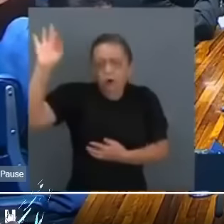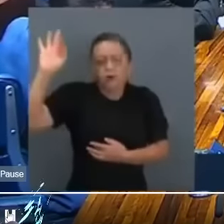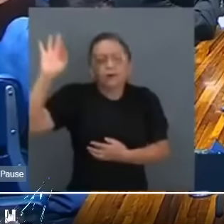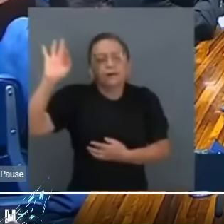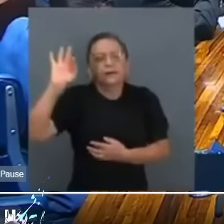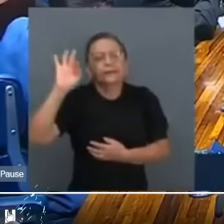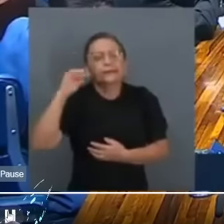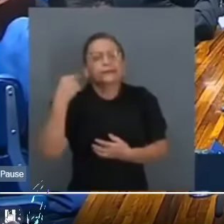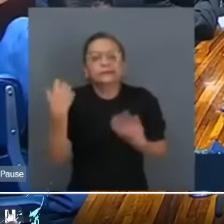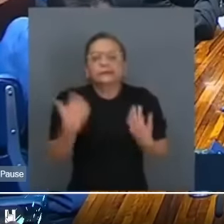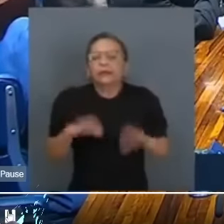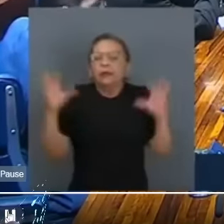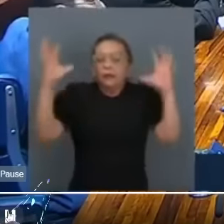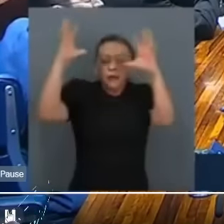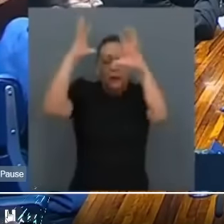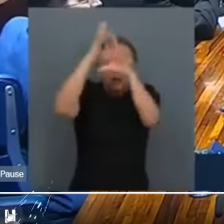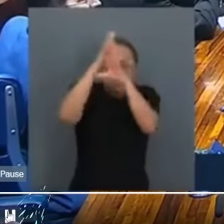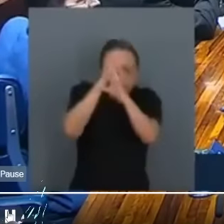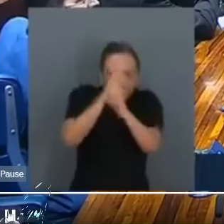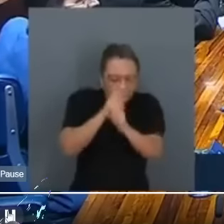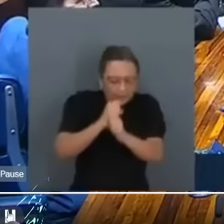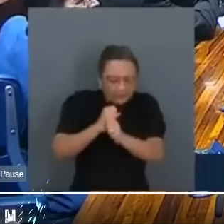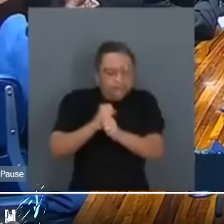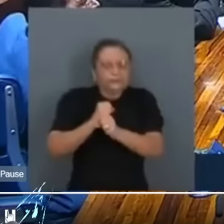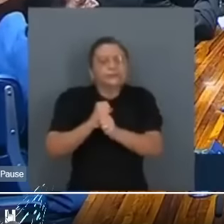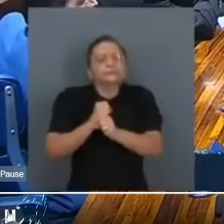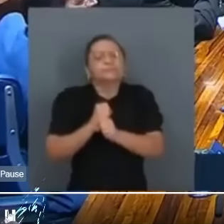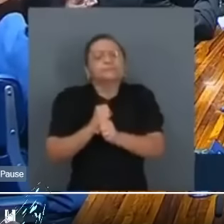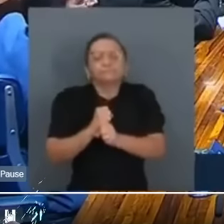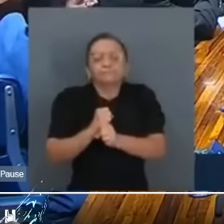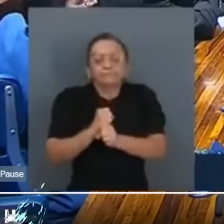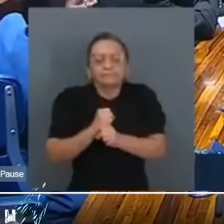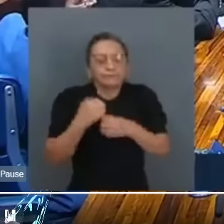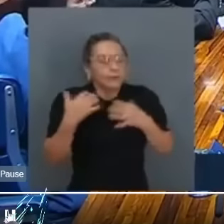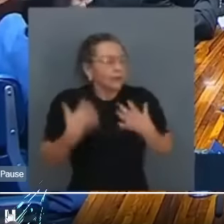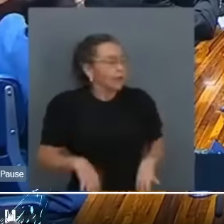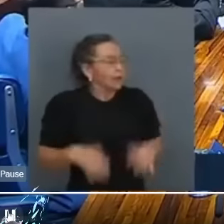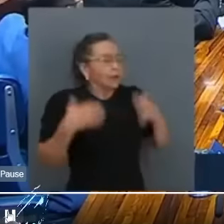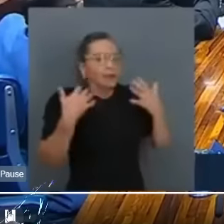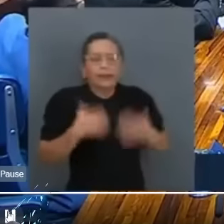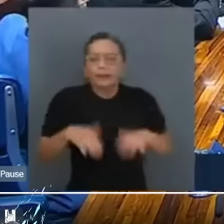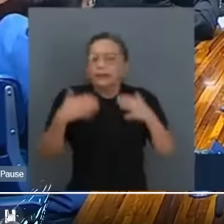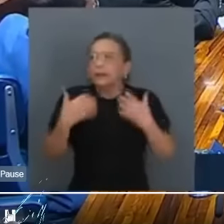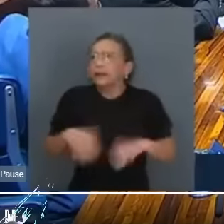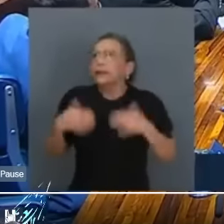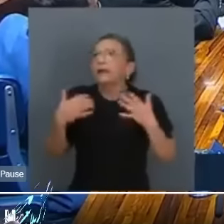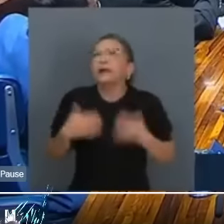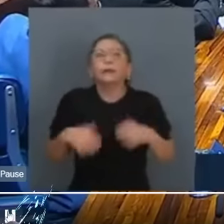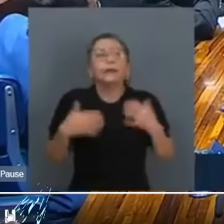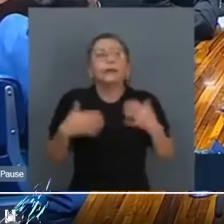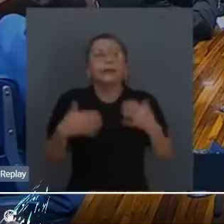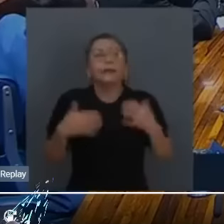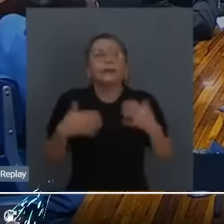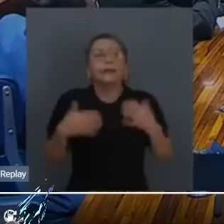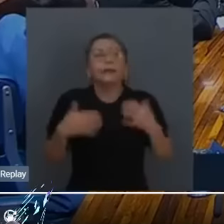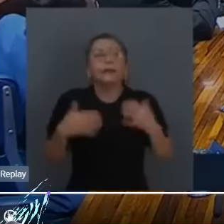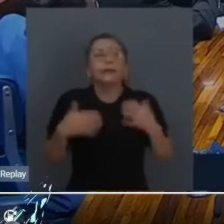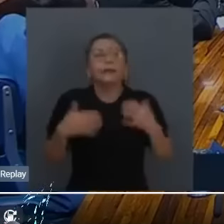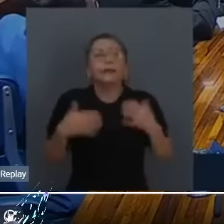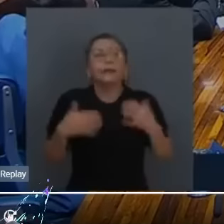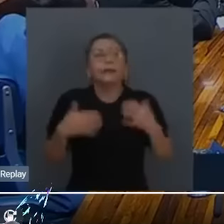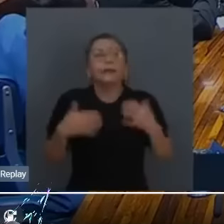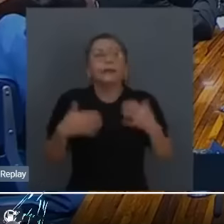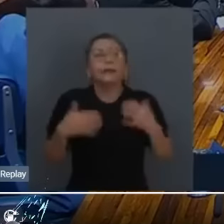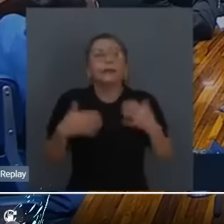perder de vista eh o quão perigoso é essa situação que a gente tá passando que a gente tá